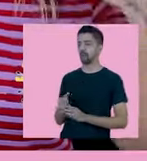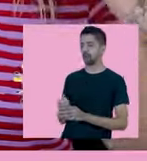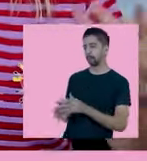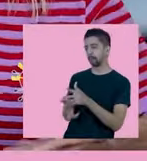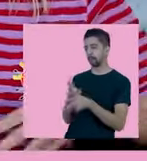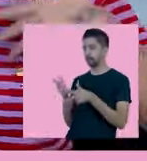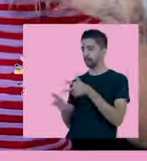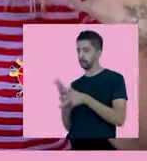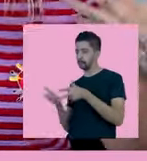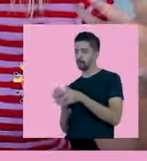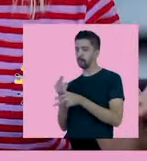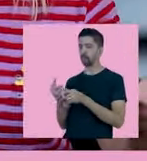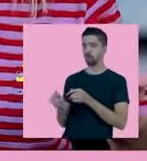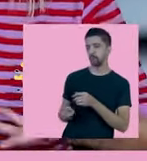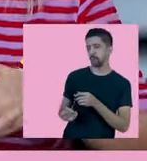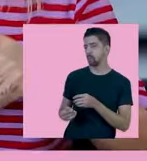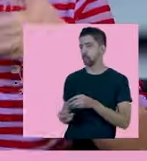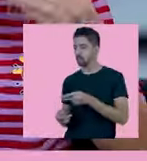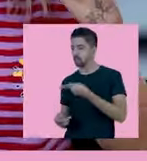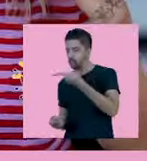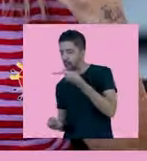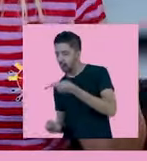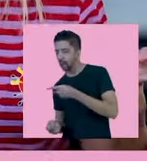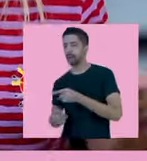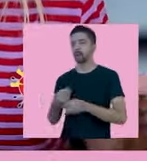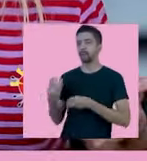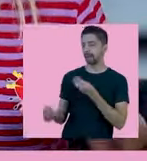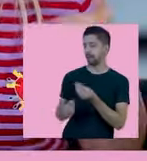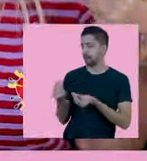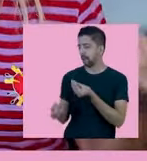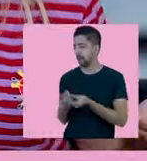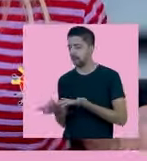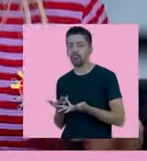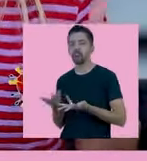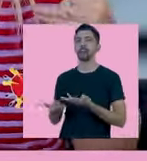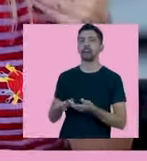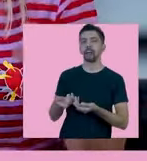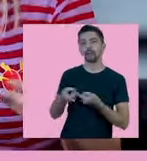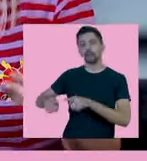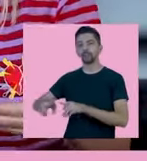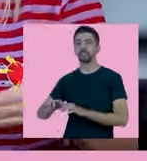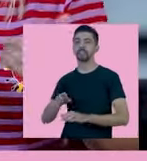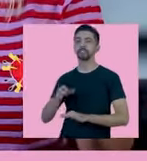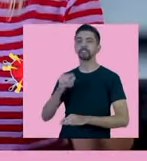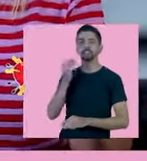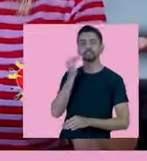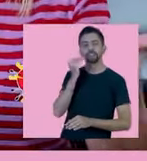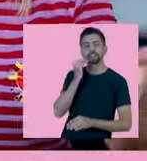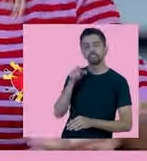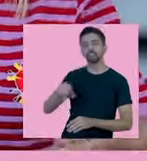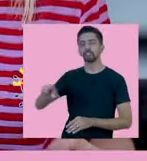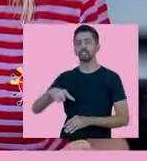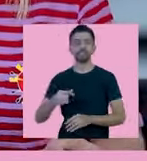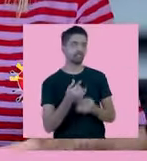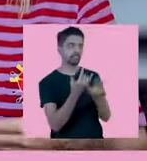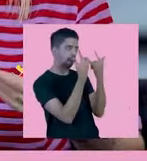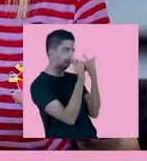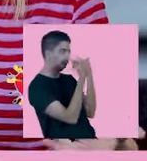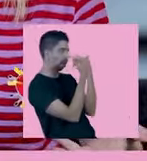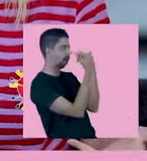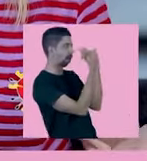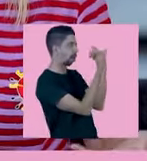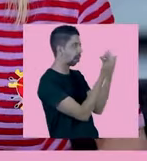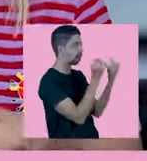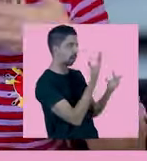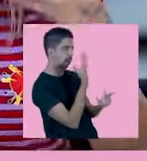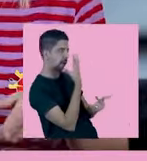constituem falas erotizadas, assuntos explícitos sexuais para crianças ou adolescentes, no intuito de despertar a atenção